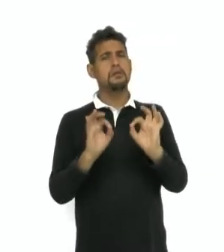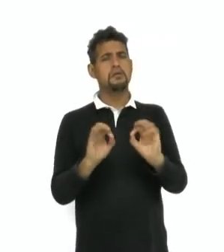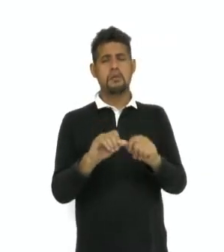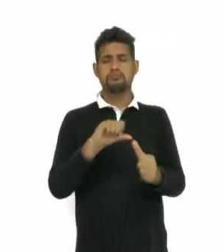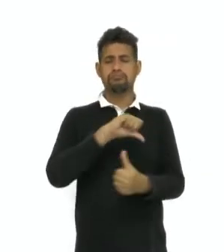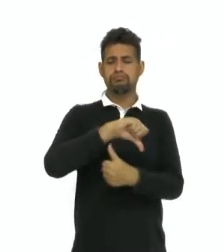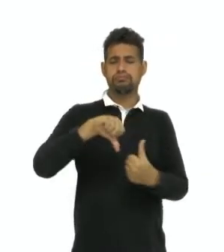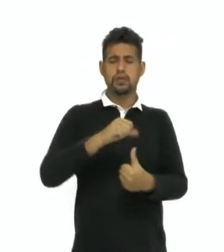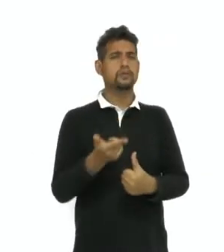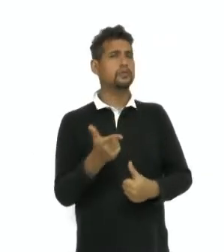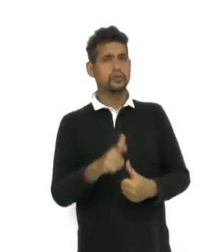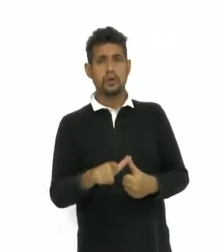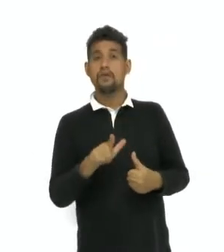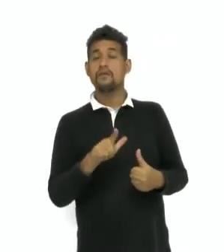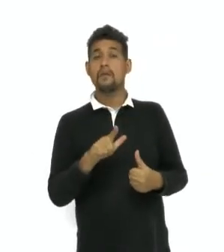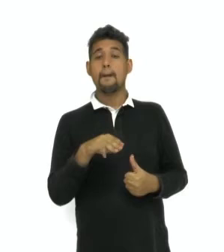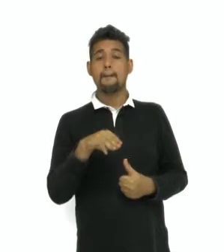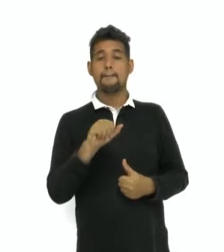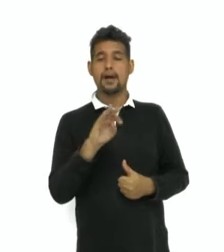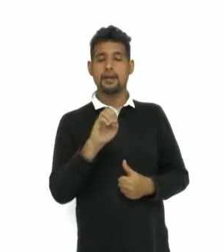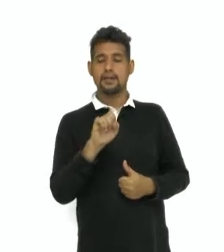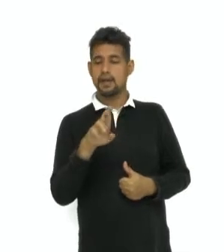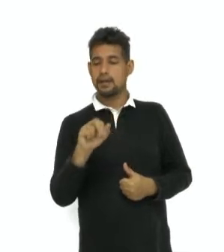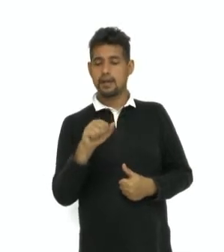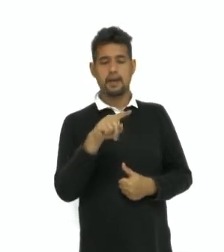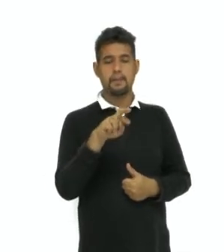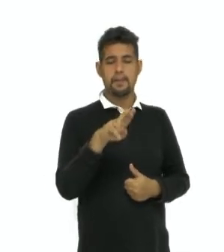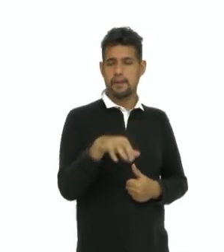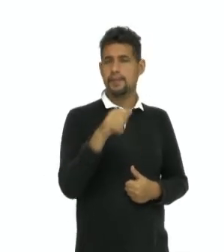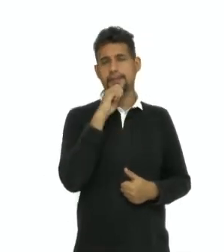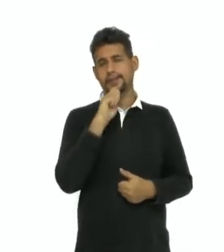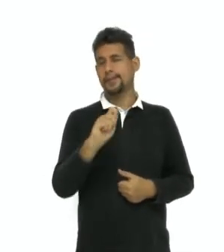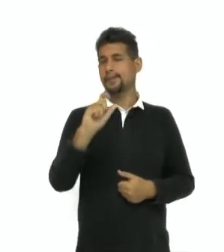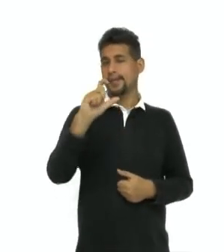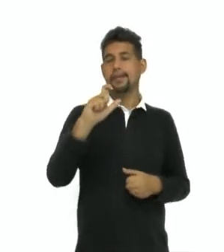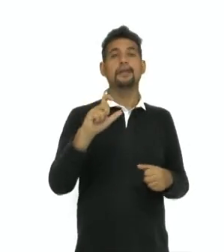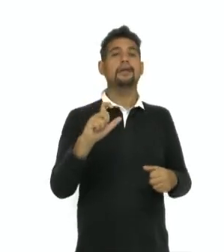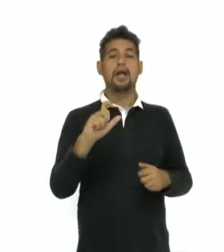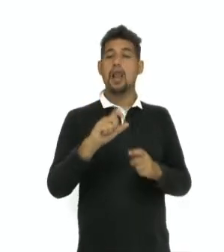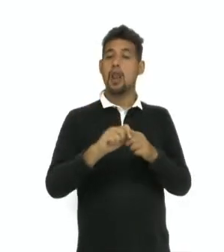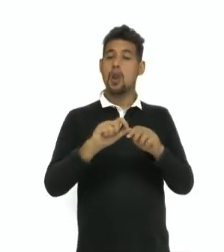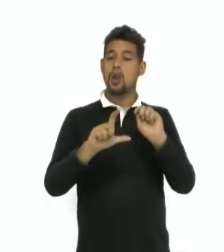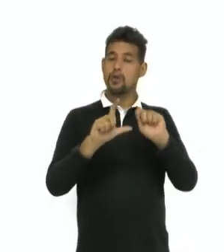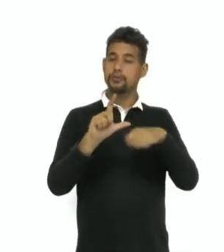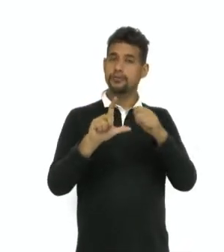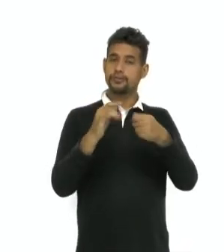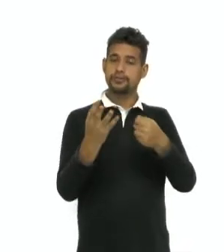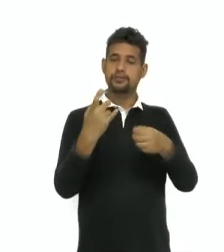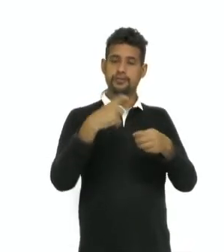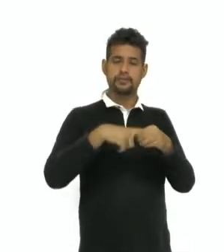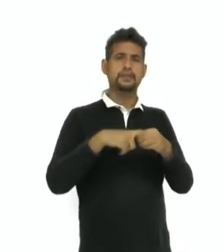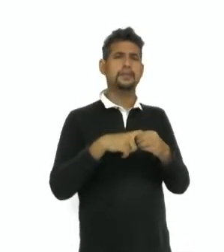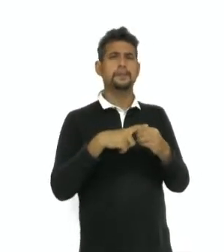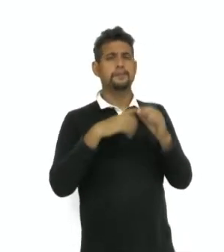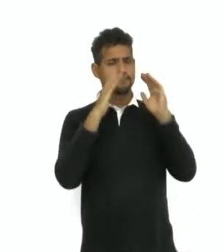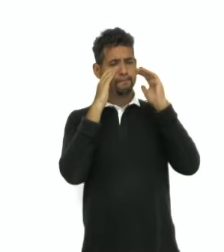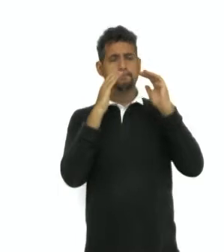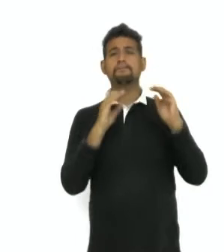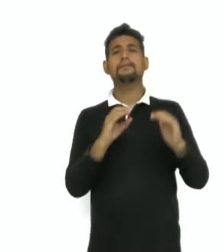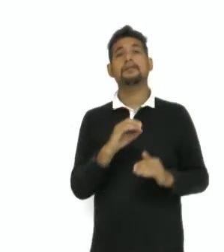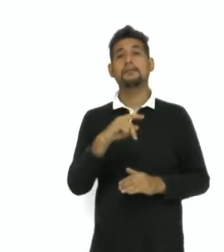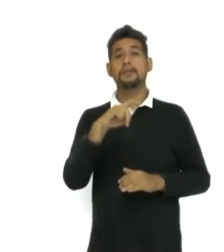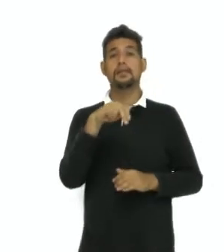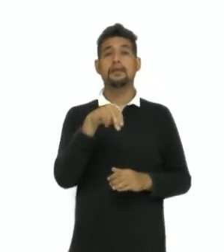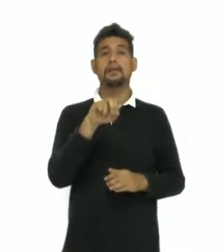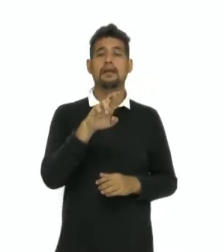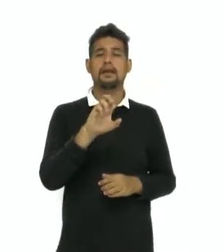convertidos novamente em matéria-prima para a indústria. No caso das pilhas e baterias, a logística reversa obedece o